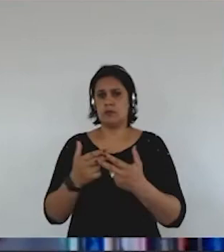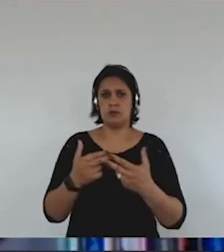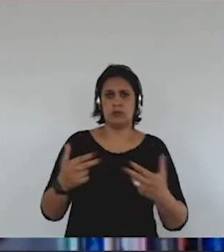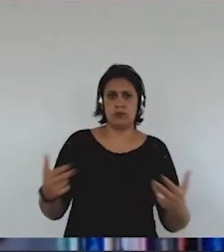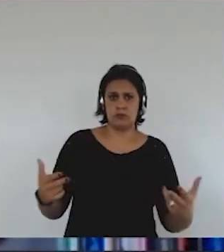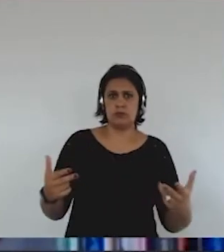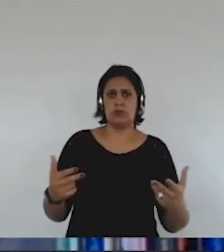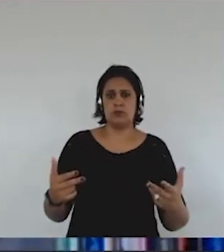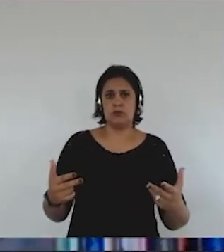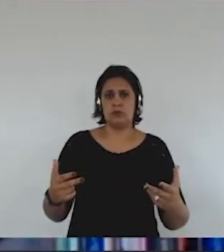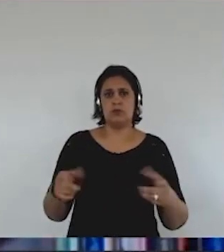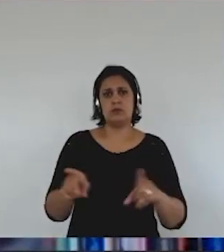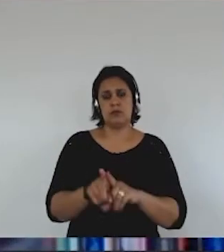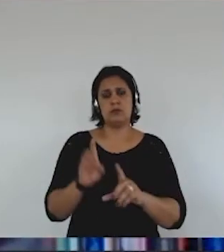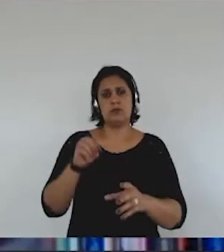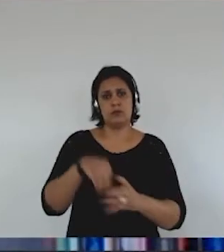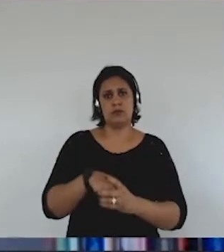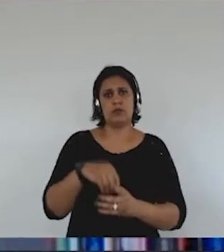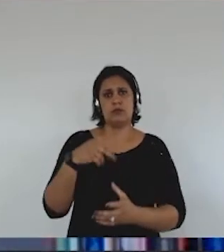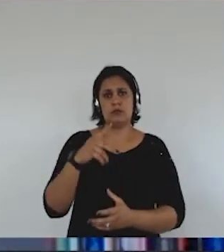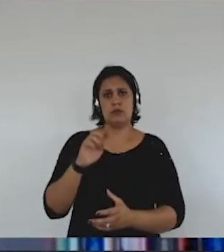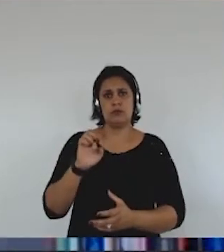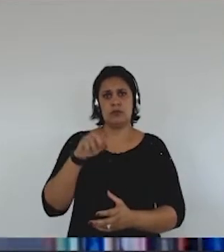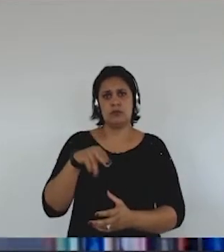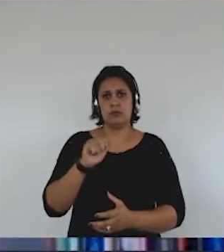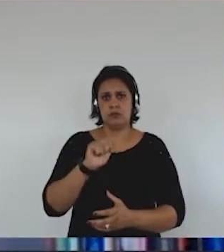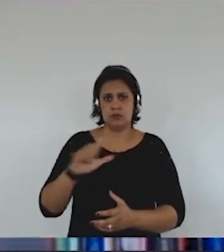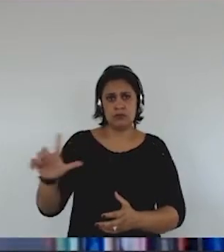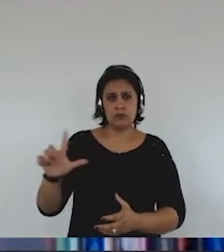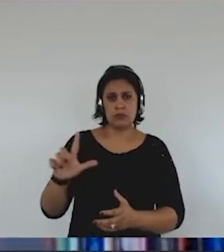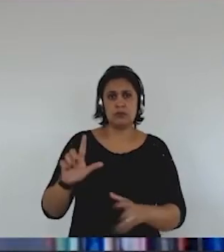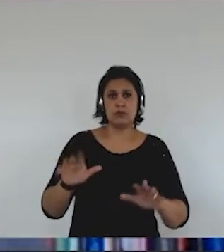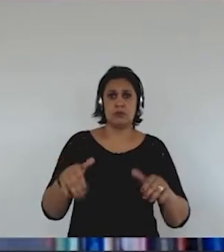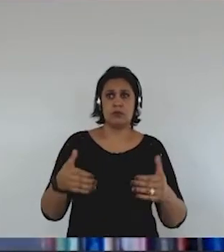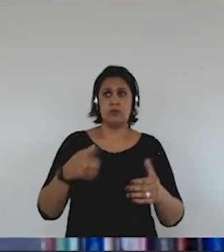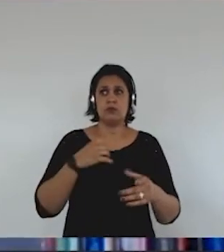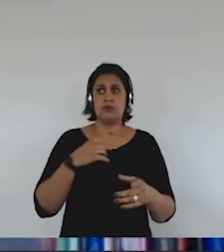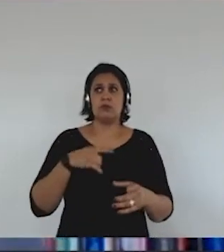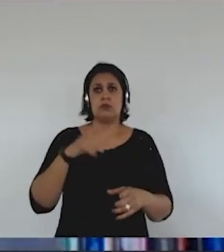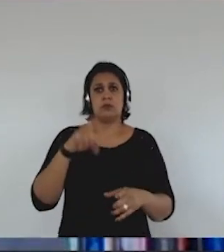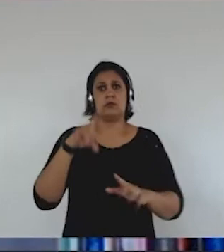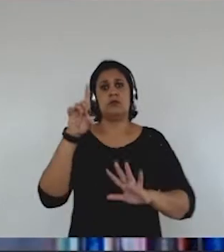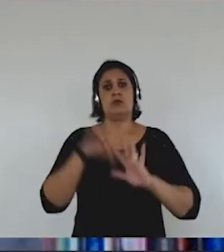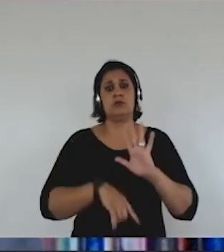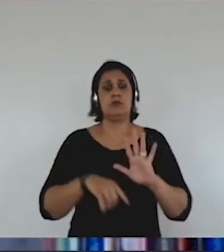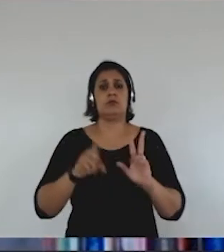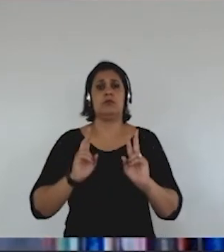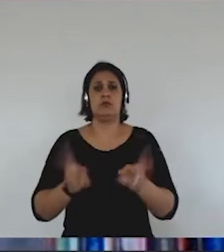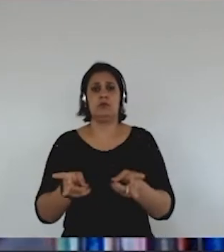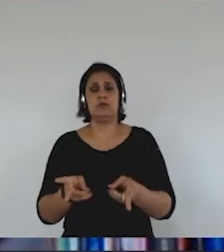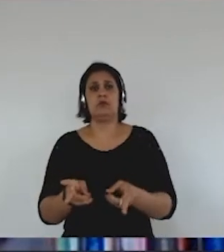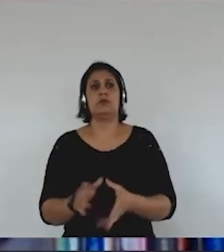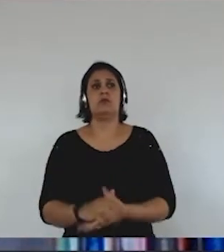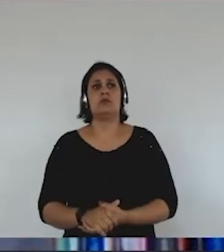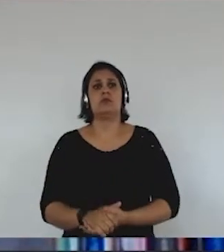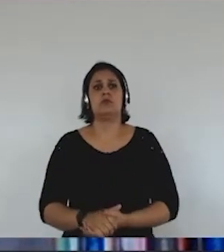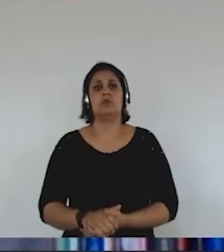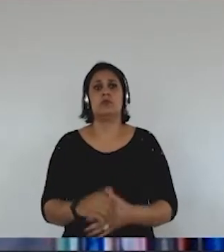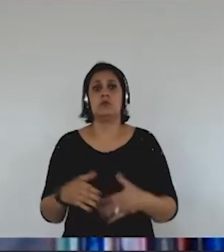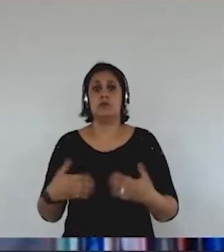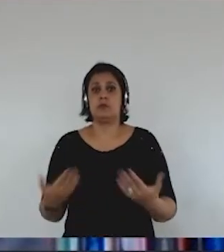outras normas penais. E aí fica muito adstrito ao mundo do direito propriamente dito. Então,